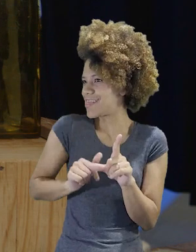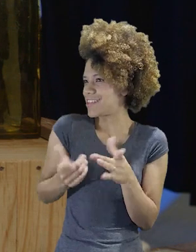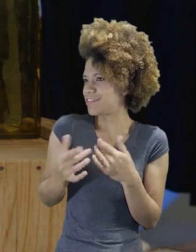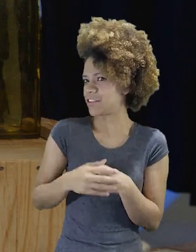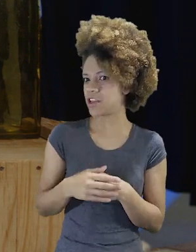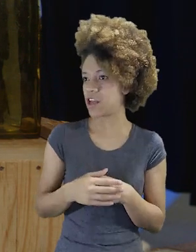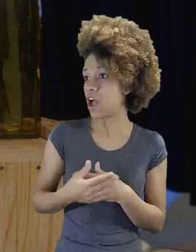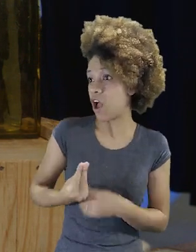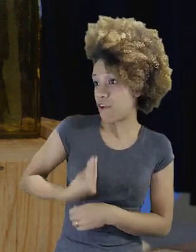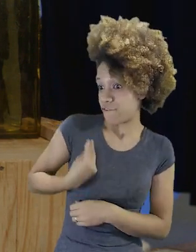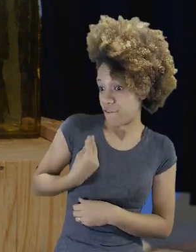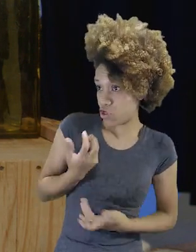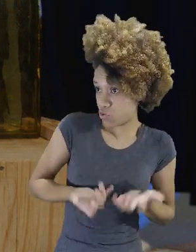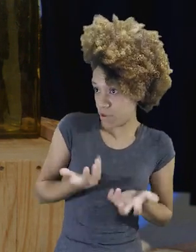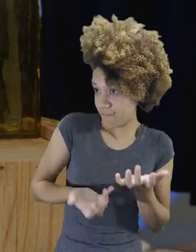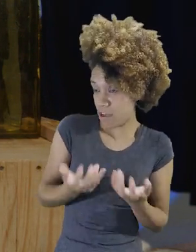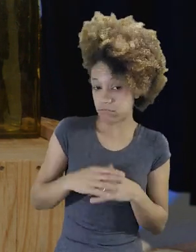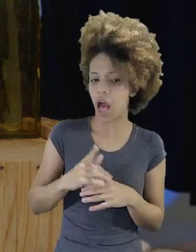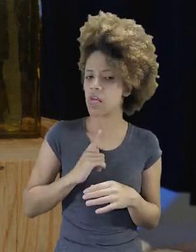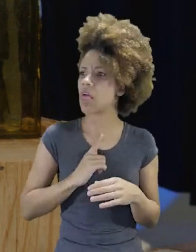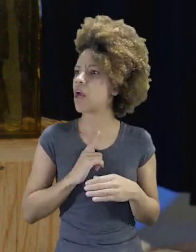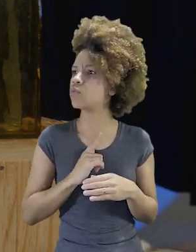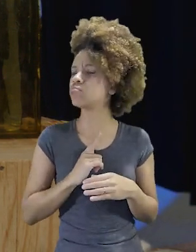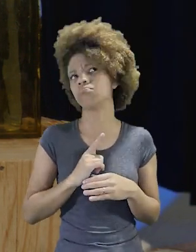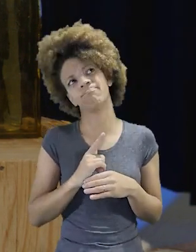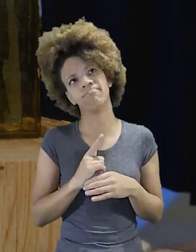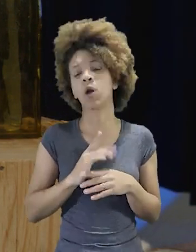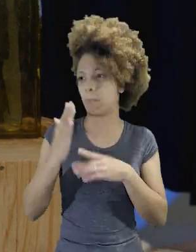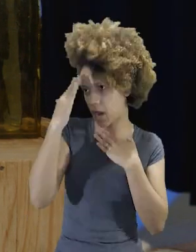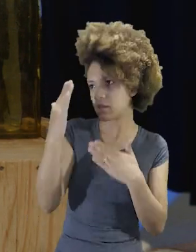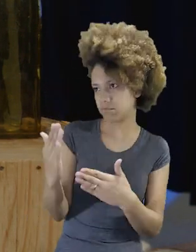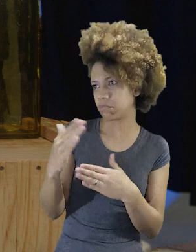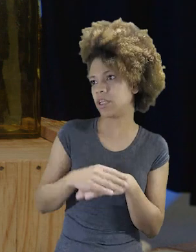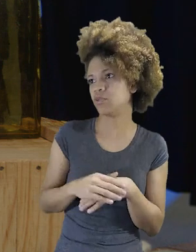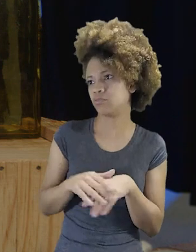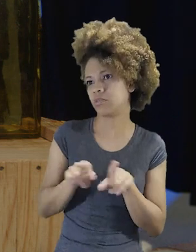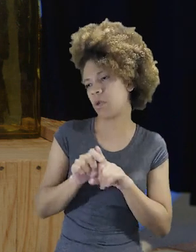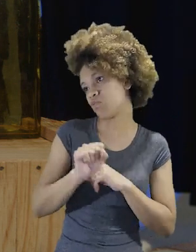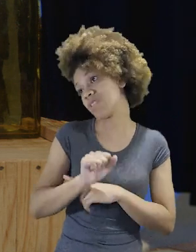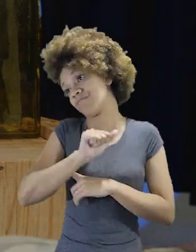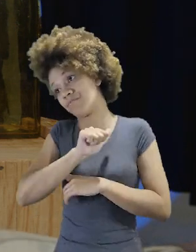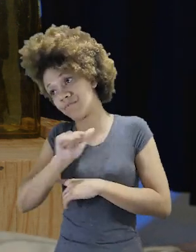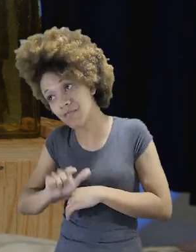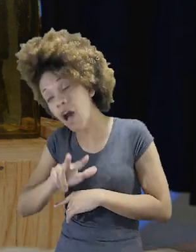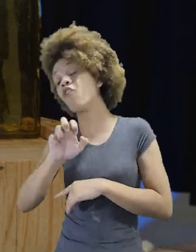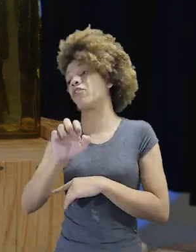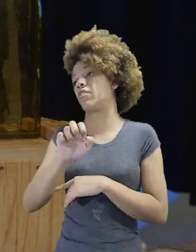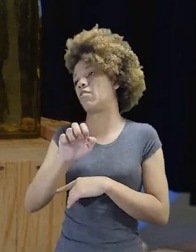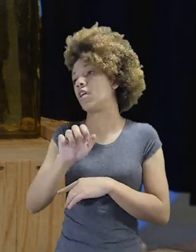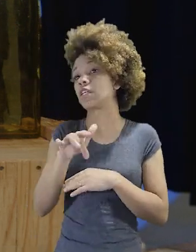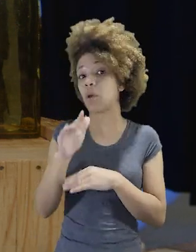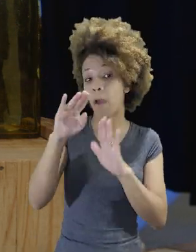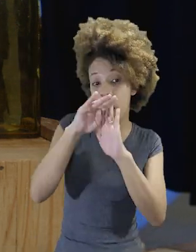não sobrevivendo no inferno tem ali um tem um crédito tem um crédito não um agradecimento não um salve né é uma lista de de